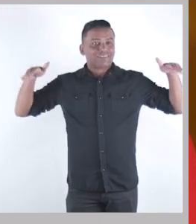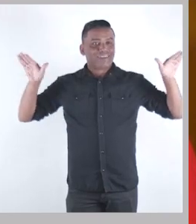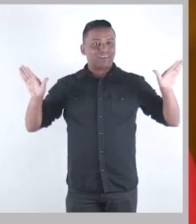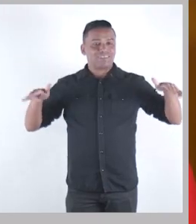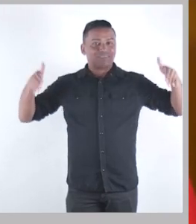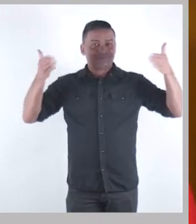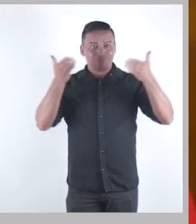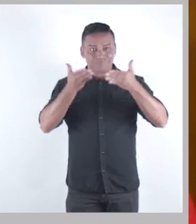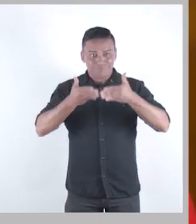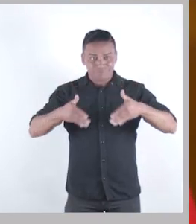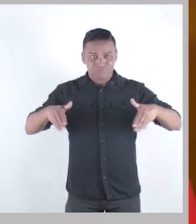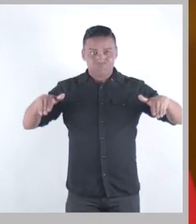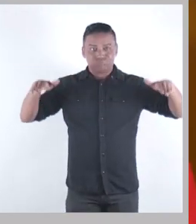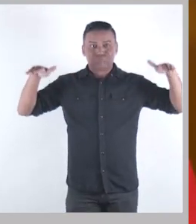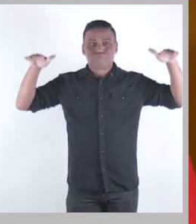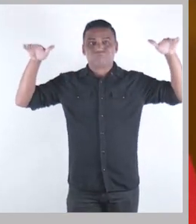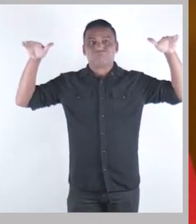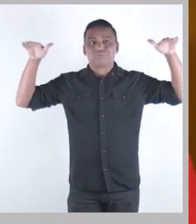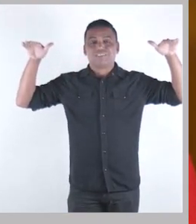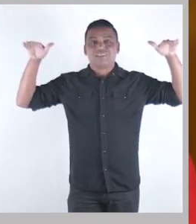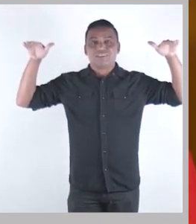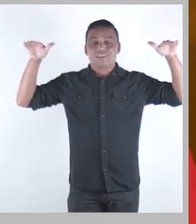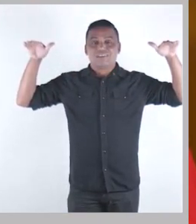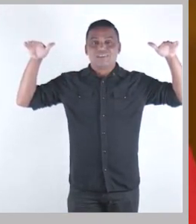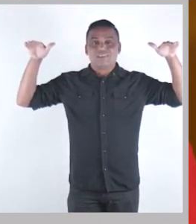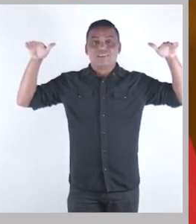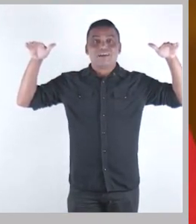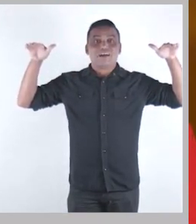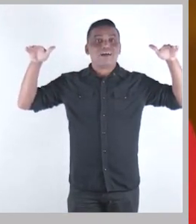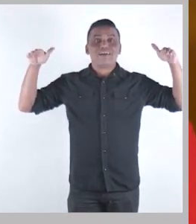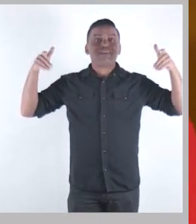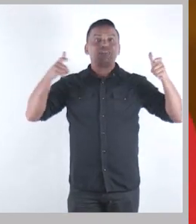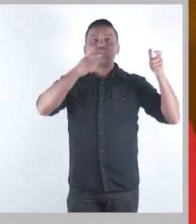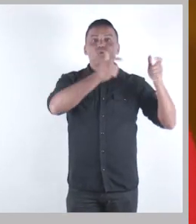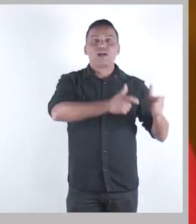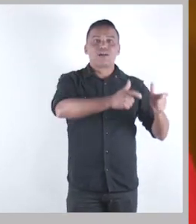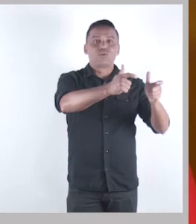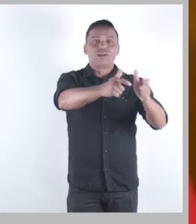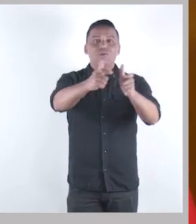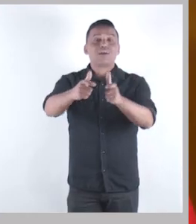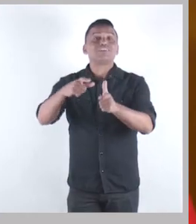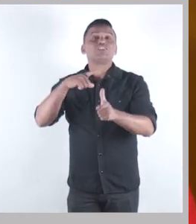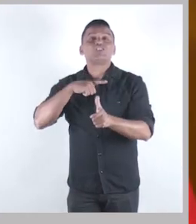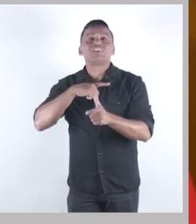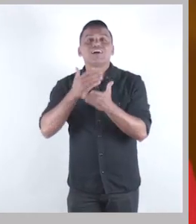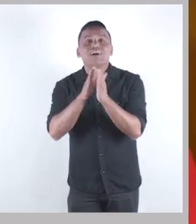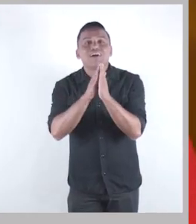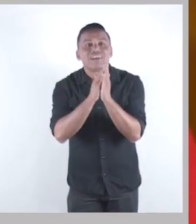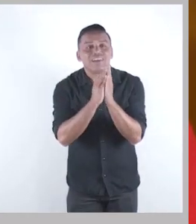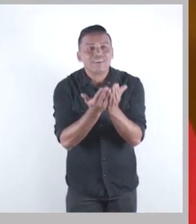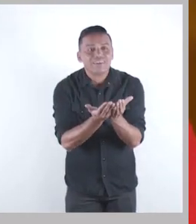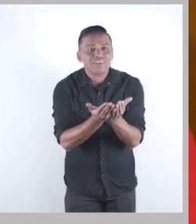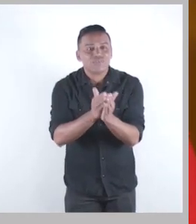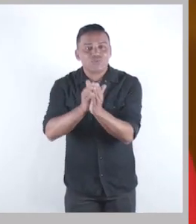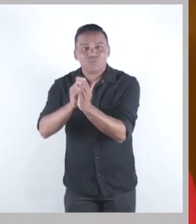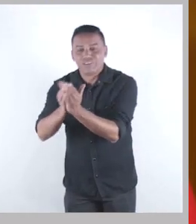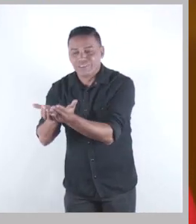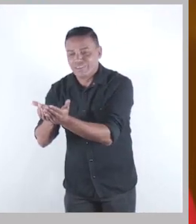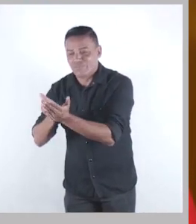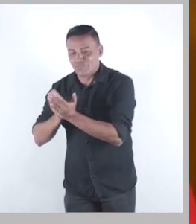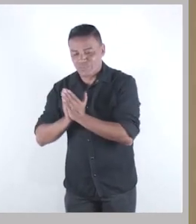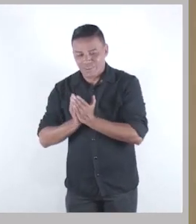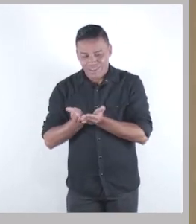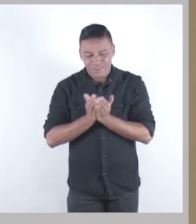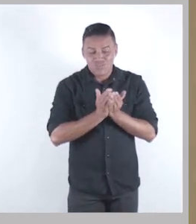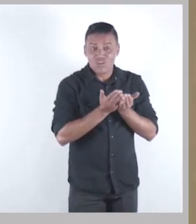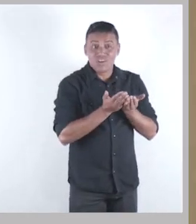cima, o que sobressaía nesses lados eram estantes de livros. E nós achamos aquilo uma coisa estranha, mas fantástica ao mesmo